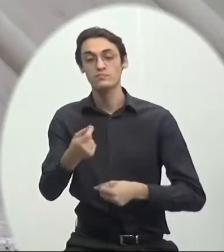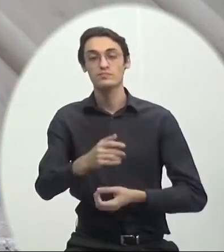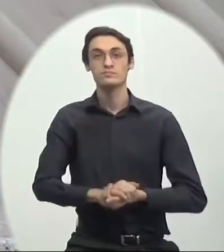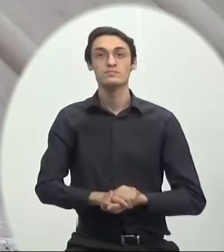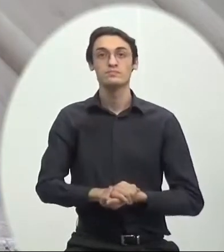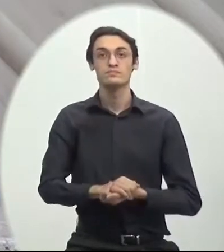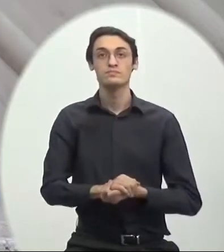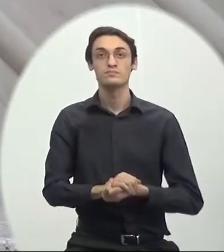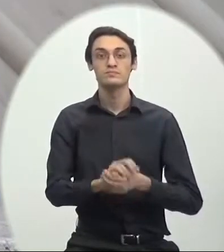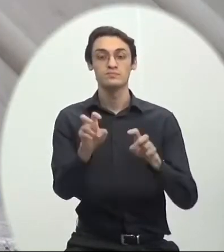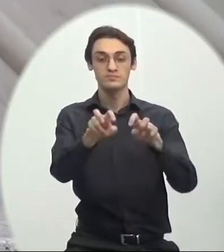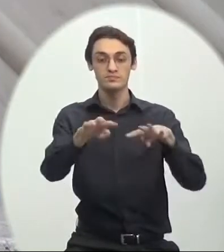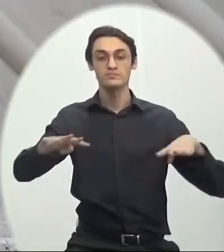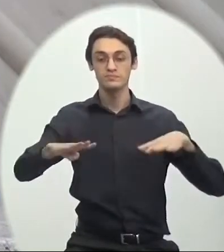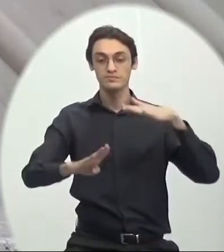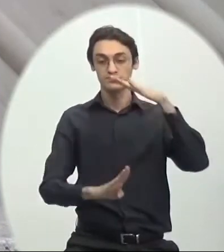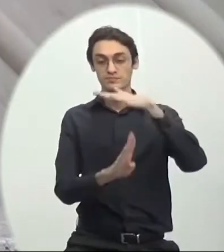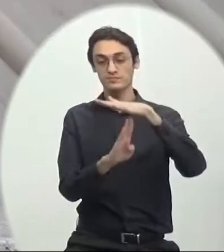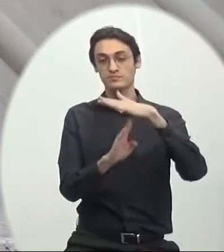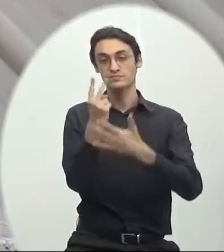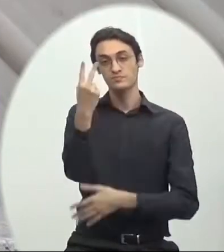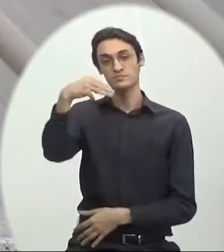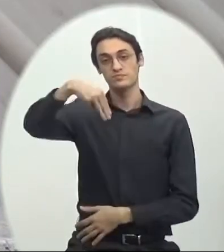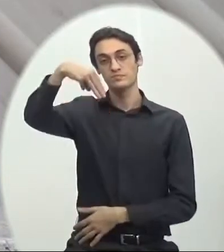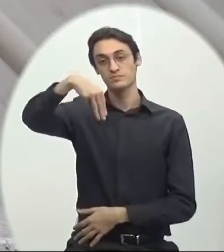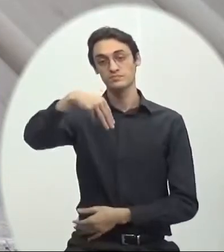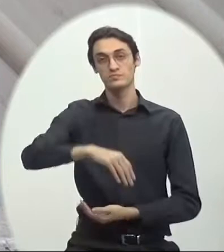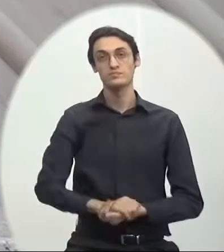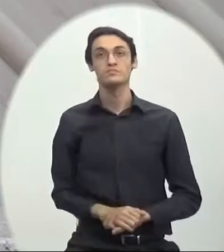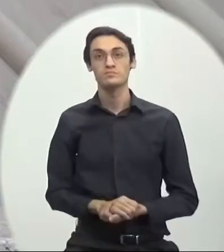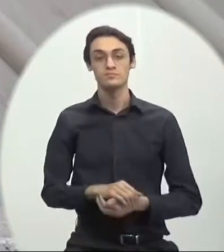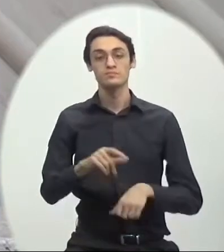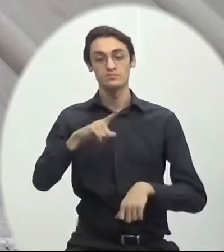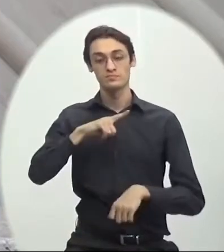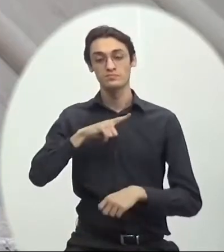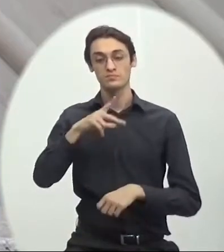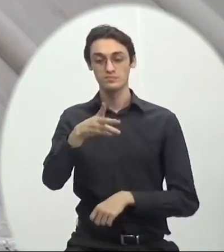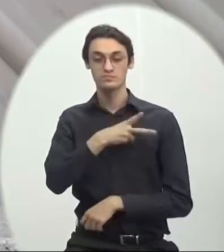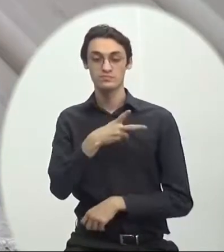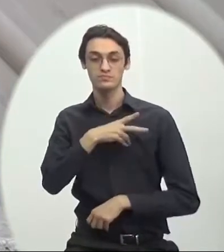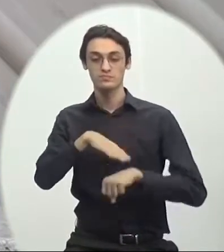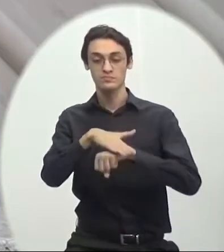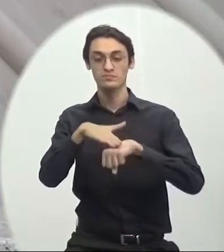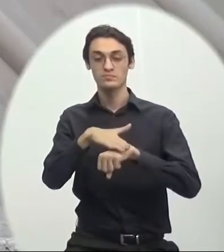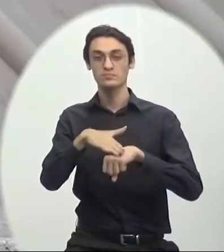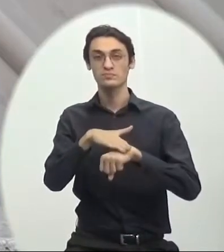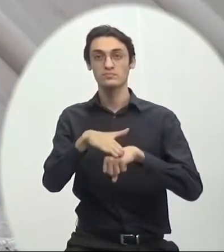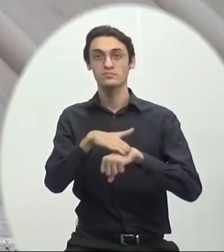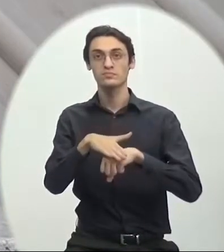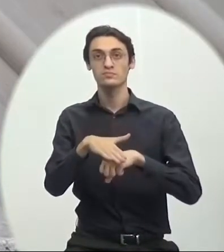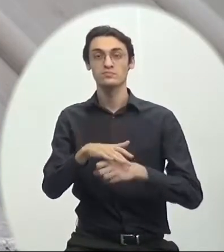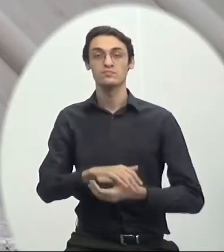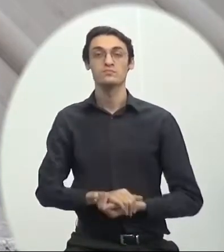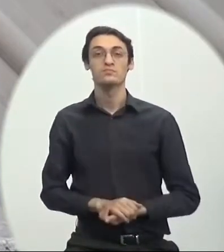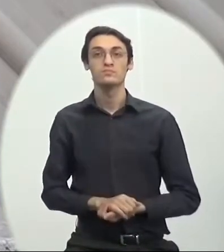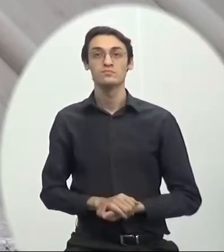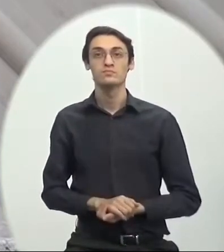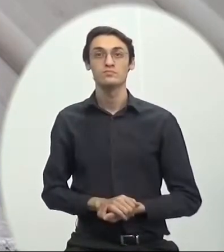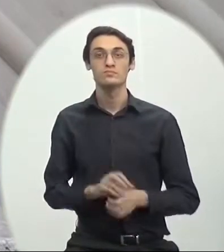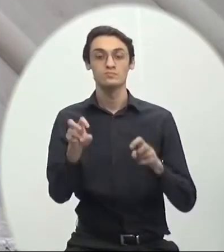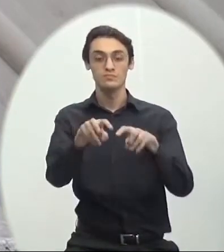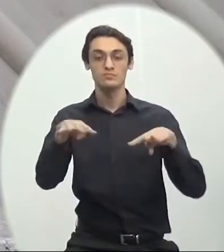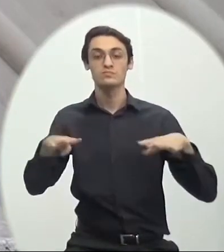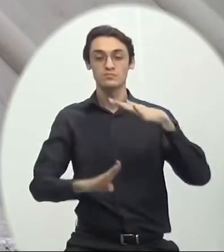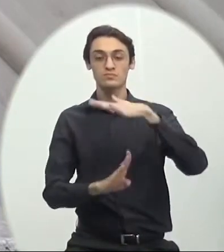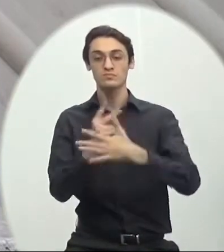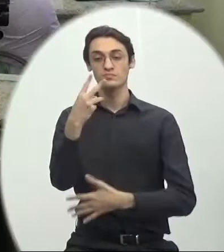53/2020. Eu vou suspender a sessão, vereadores, por 2 minutos, para nós tratarmos de assuntos aqui concernentes à Câmara de Vereadores. A sessão está suspensa